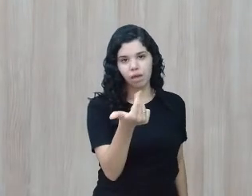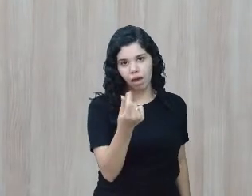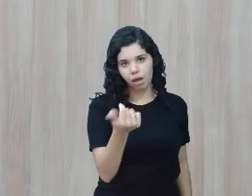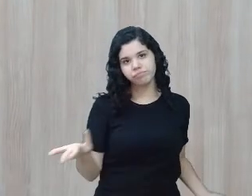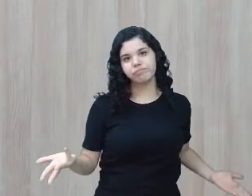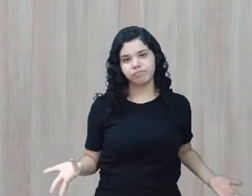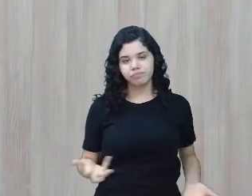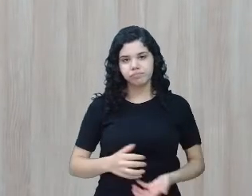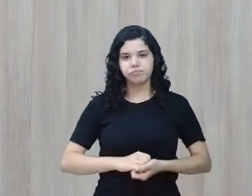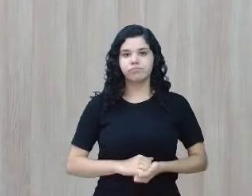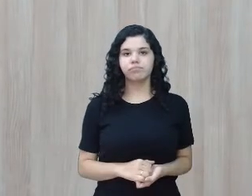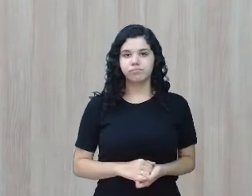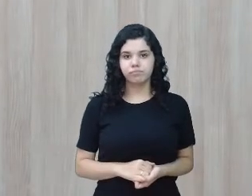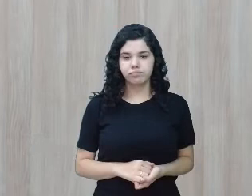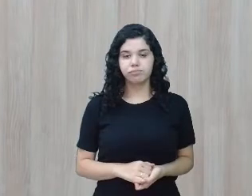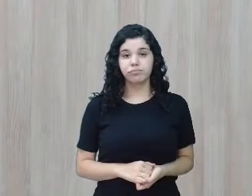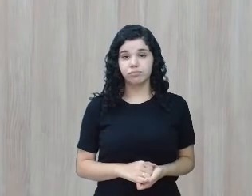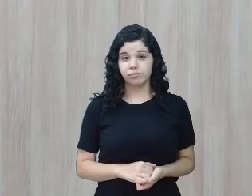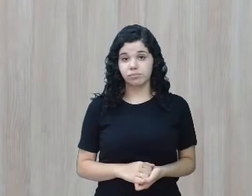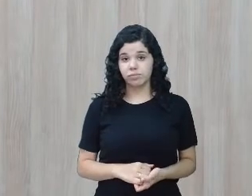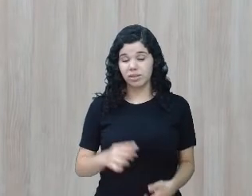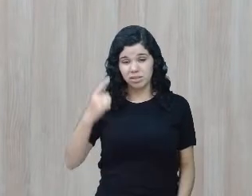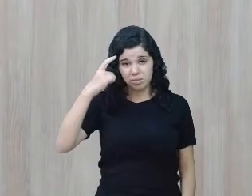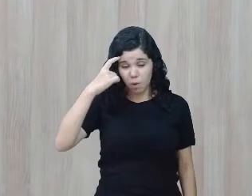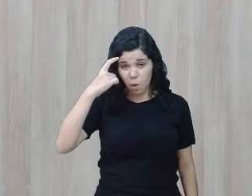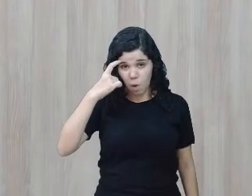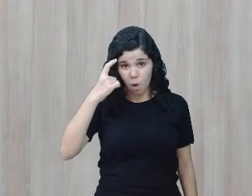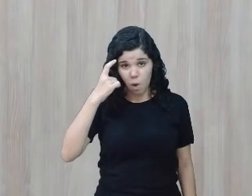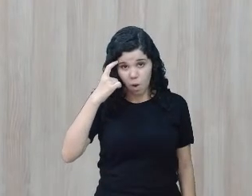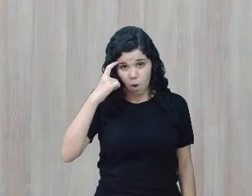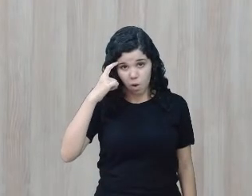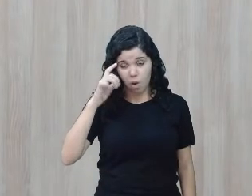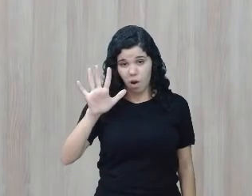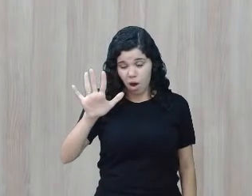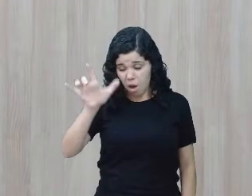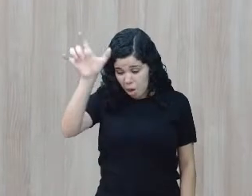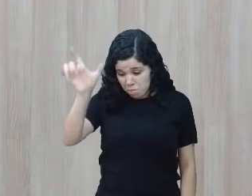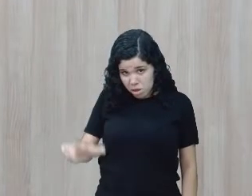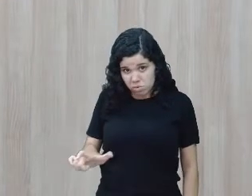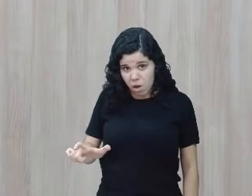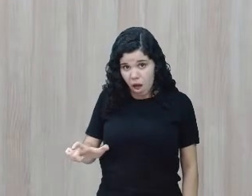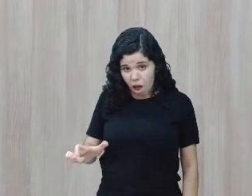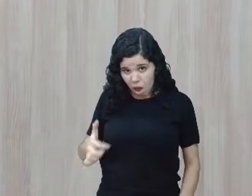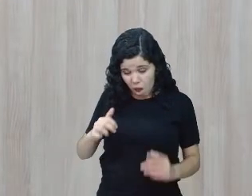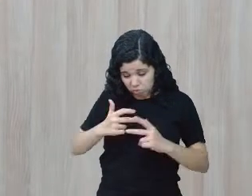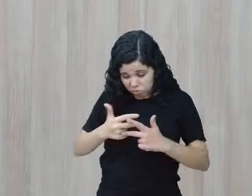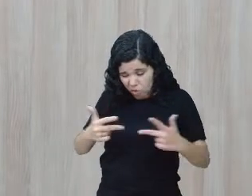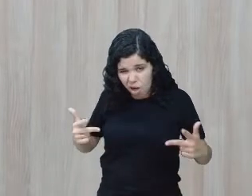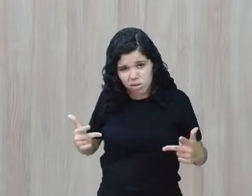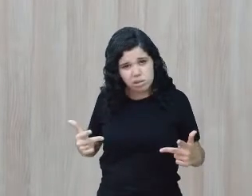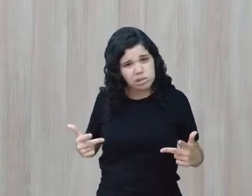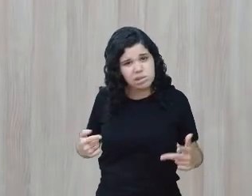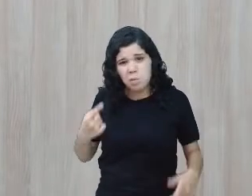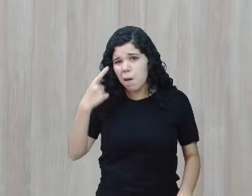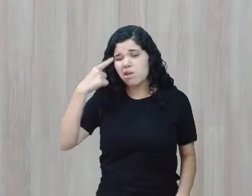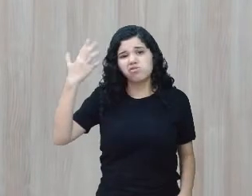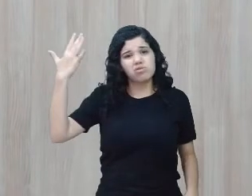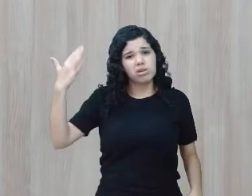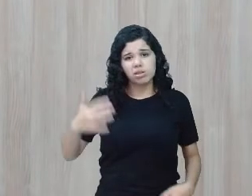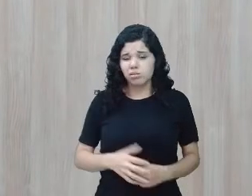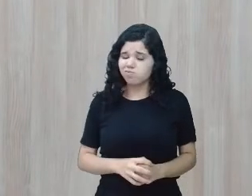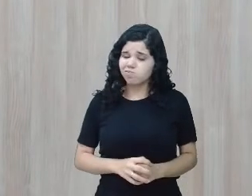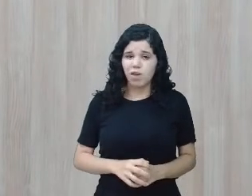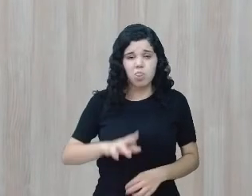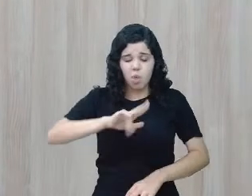recompensa. Não, pessoas não são coisas. Pessoas devem ser tratadas com respeito, não é a cor da sua pele quem